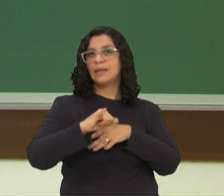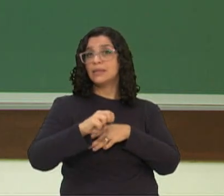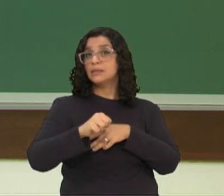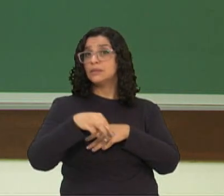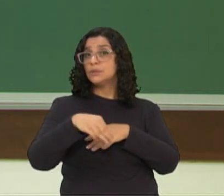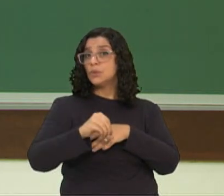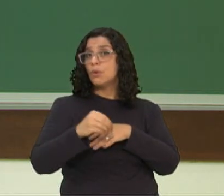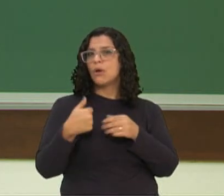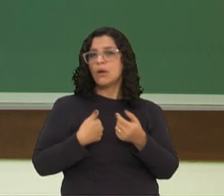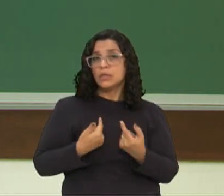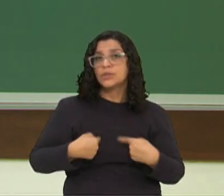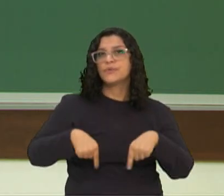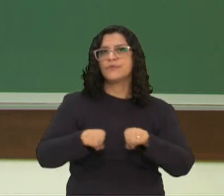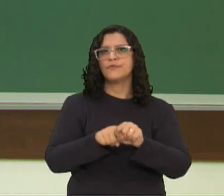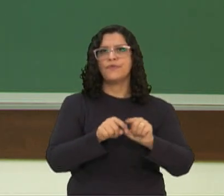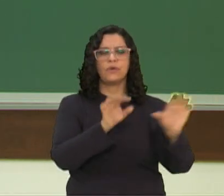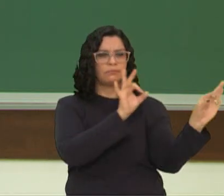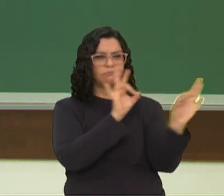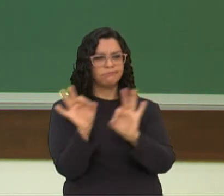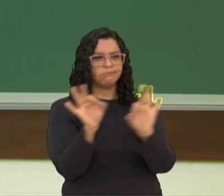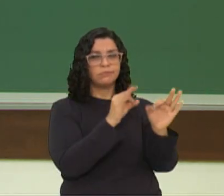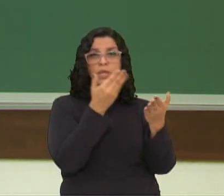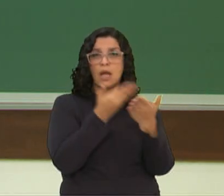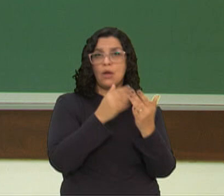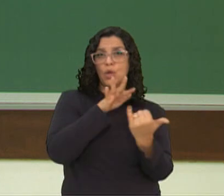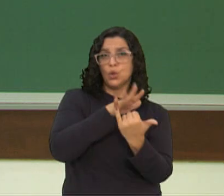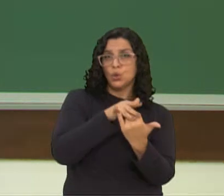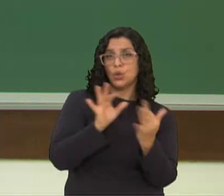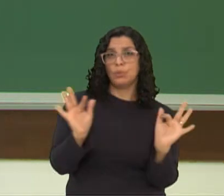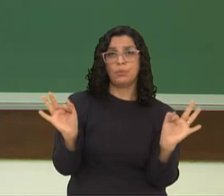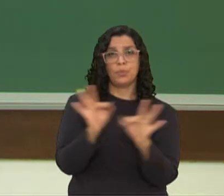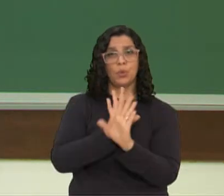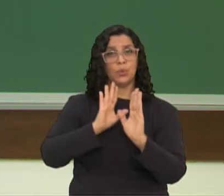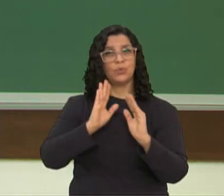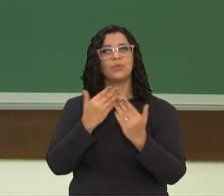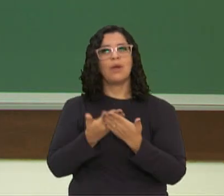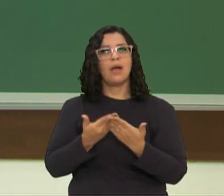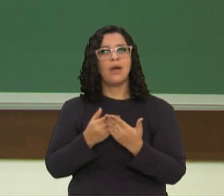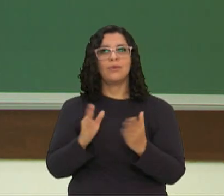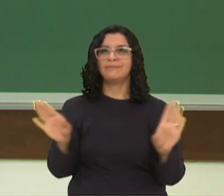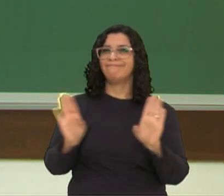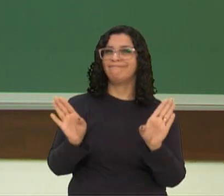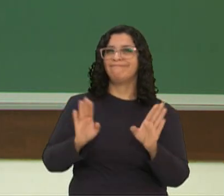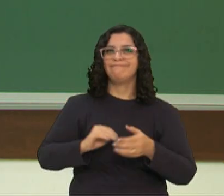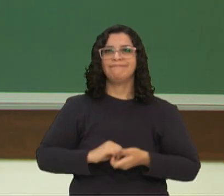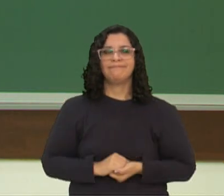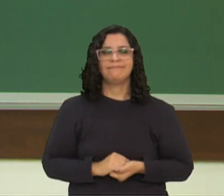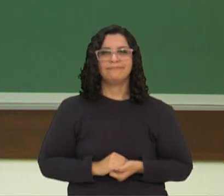vontade para rever a aula a qualquer momento que precisarem. Encerramos essa aula por aqui, até a próxima.